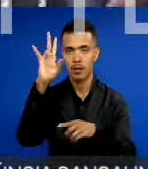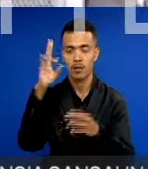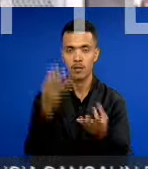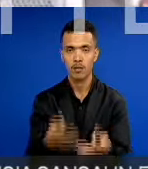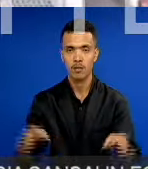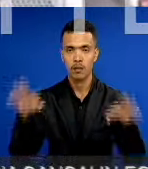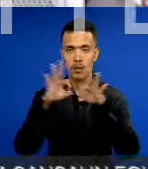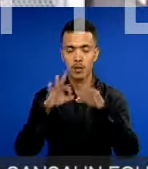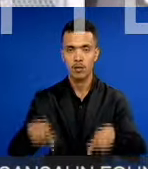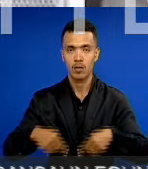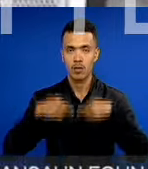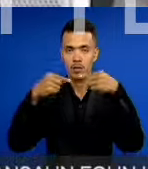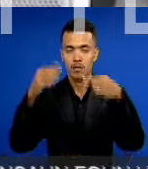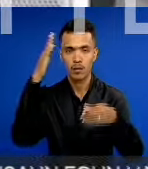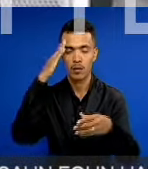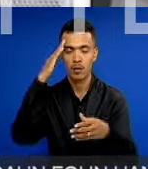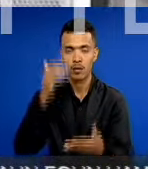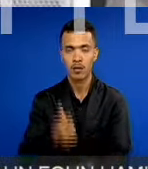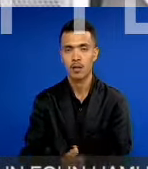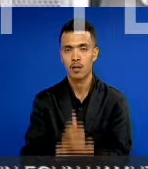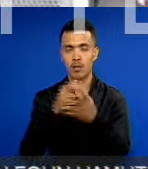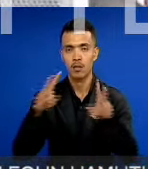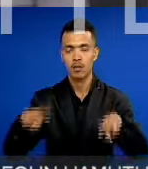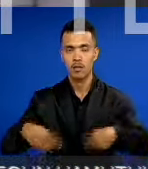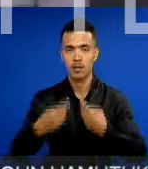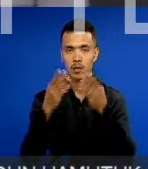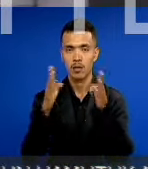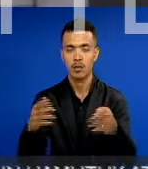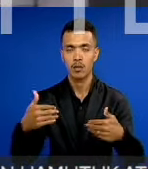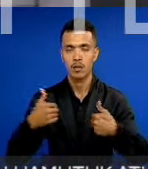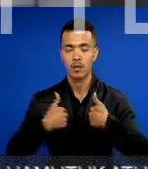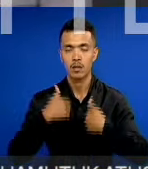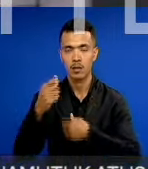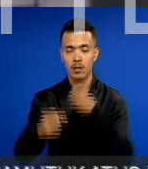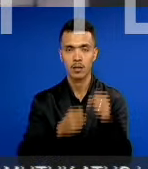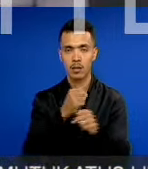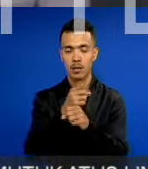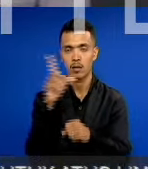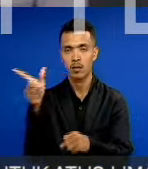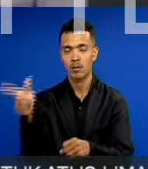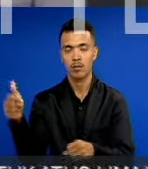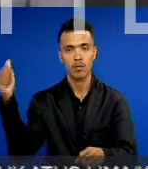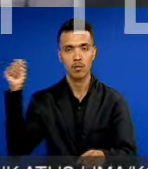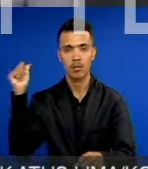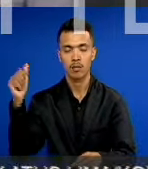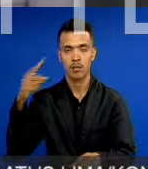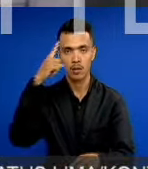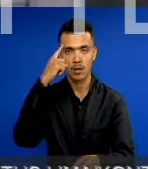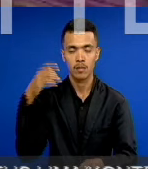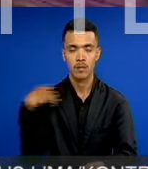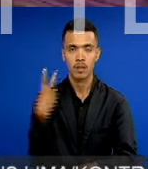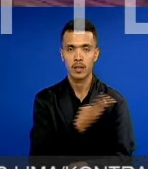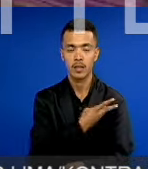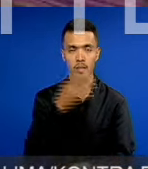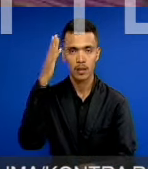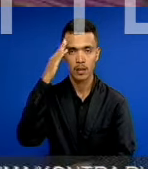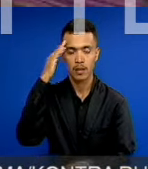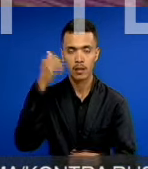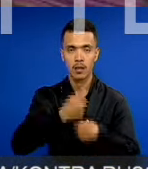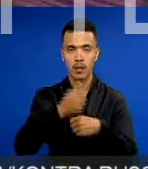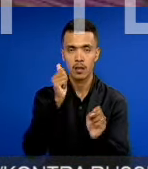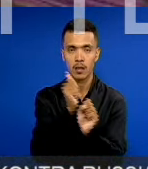fohanu hika sacrifício veterano sirania luta iha tinan ronulu resim yuba. Tamai tatene kata sehalo iha